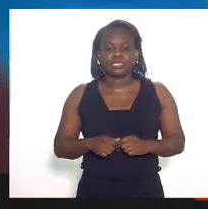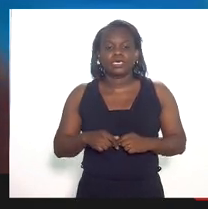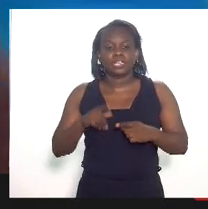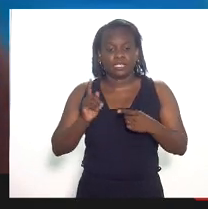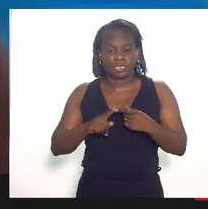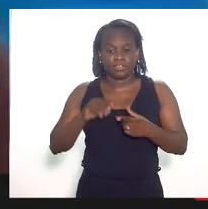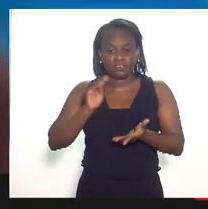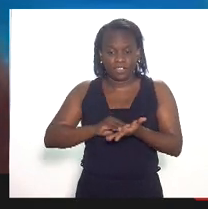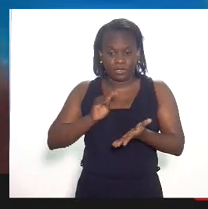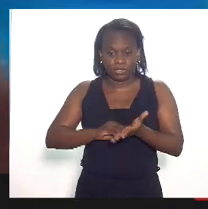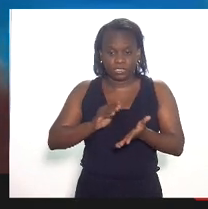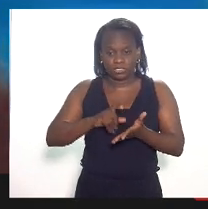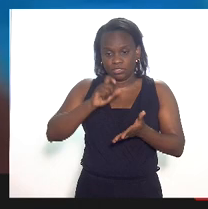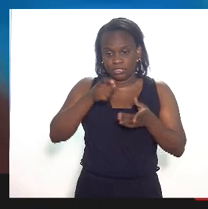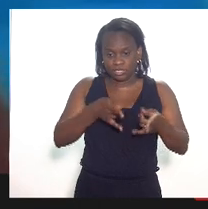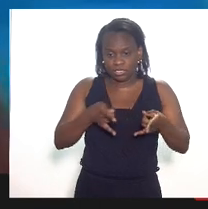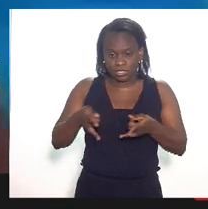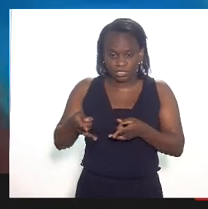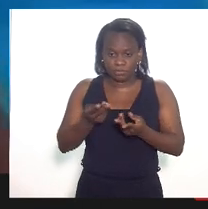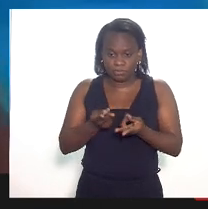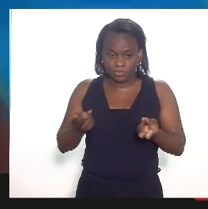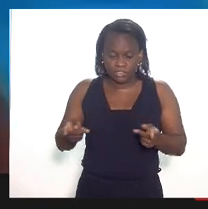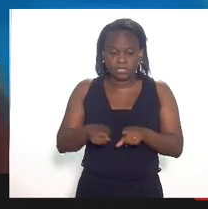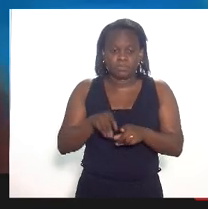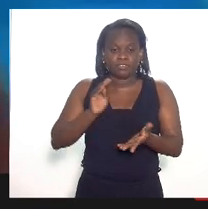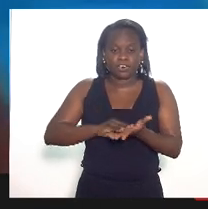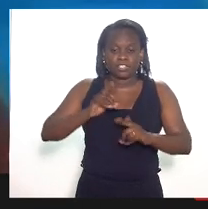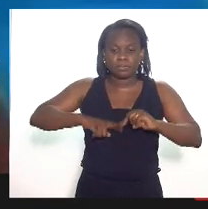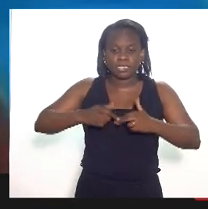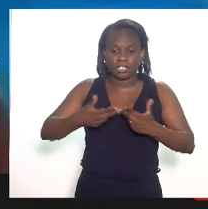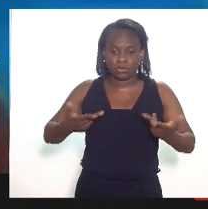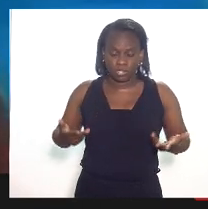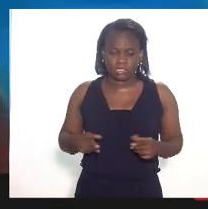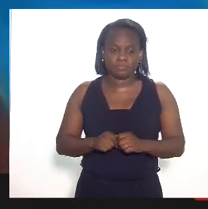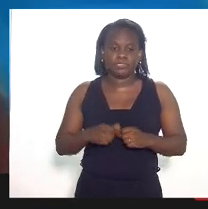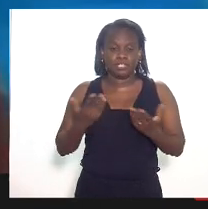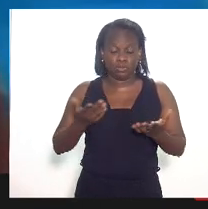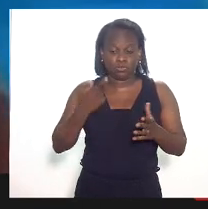a falta de leitos e a falta de insumos. Eu acabei de fazer um levantamento